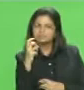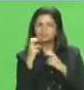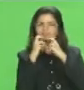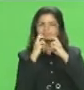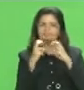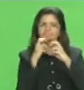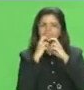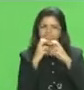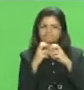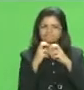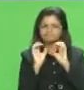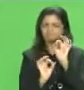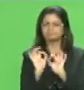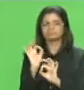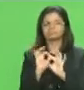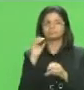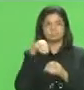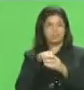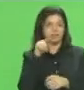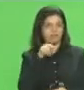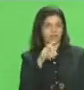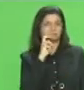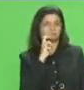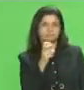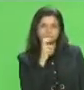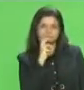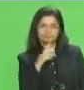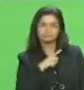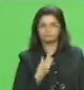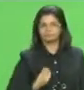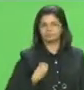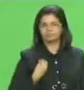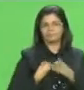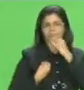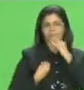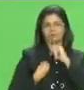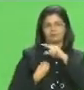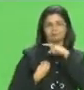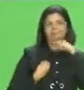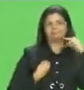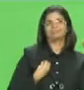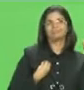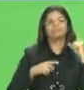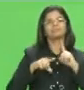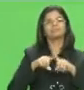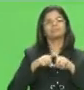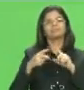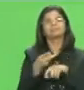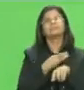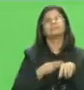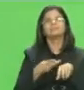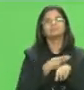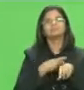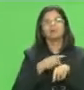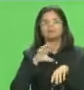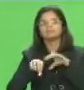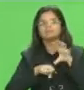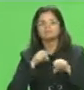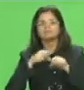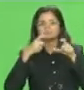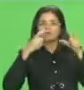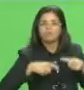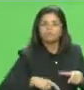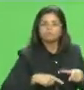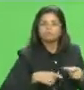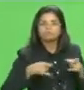funcionar. Porque lá no socorrão, eu tive a vida do meu pai ceifada, quando nós buscávamos um leito de UTI